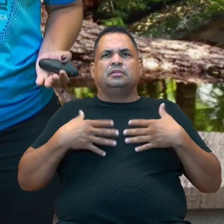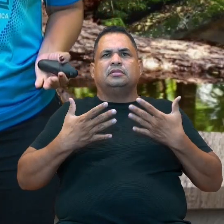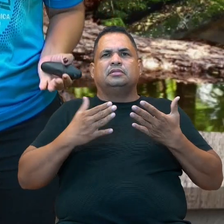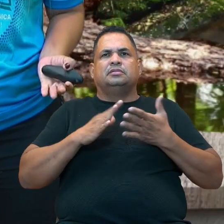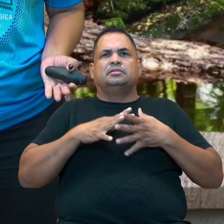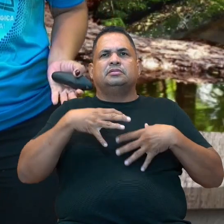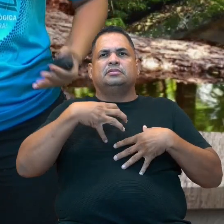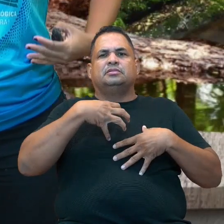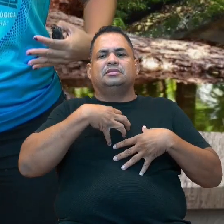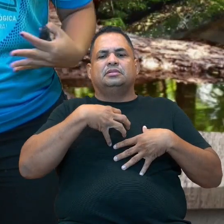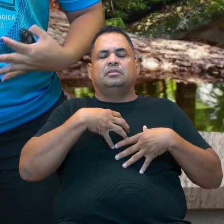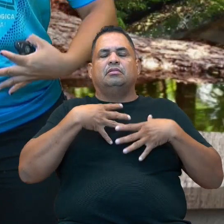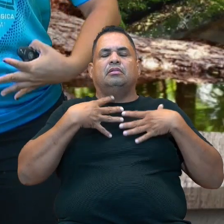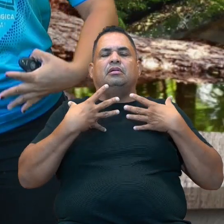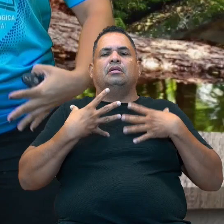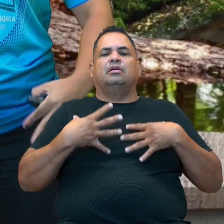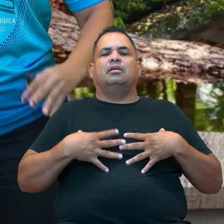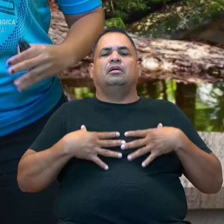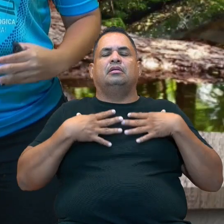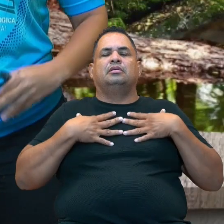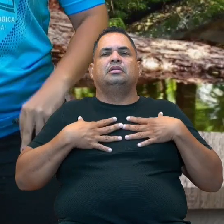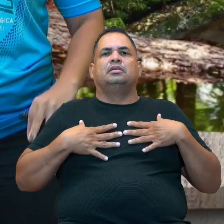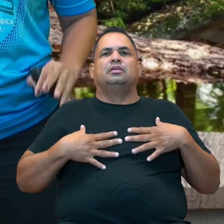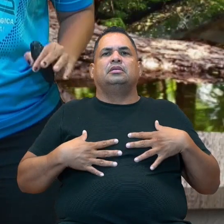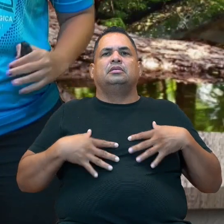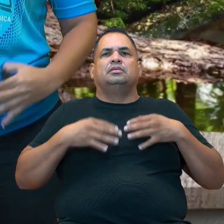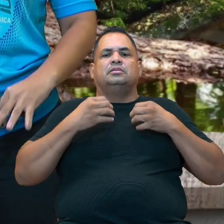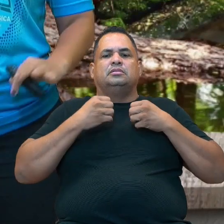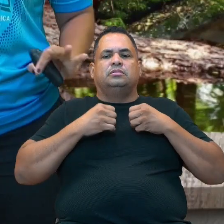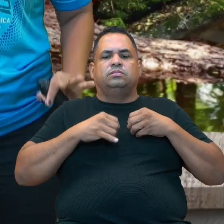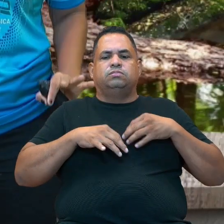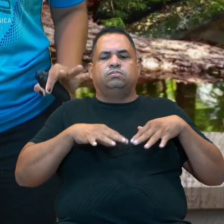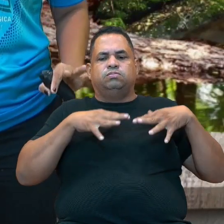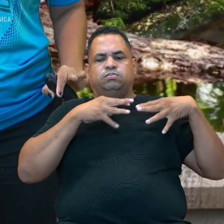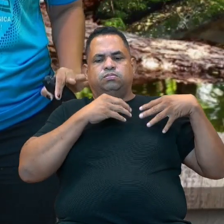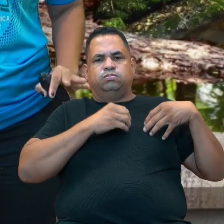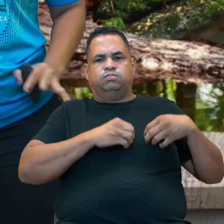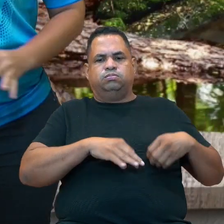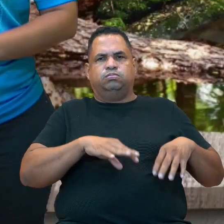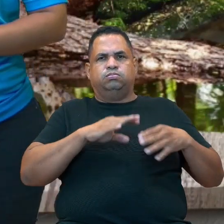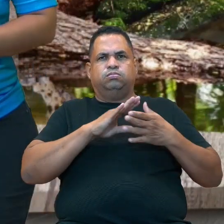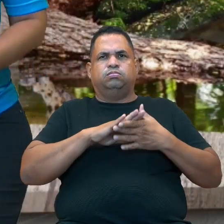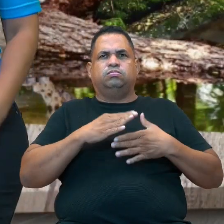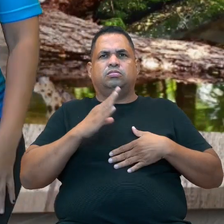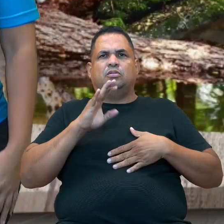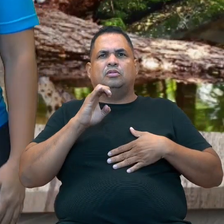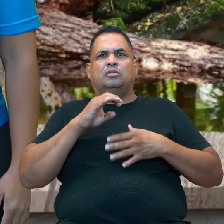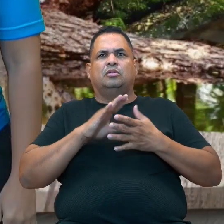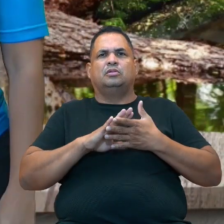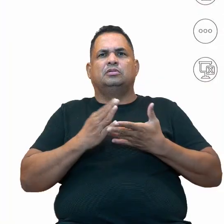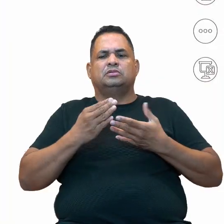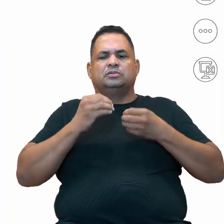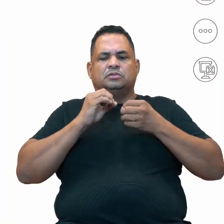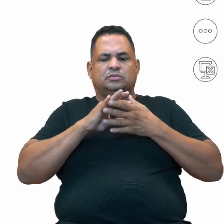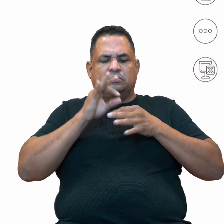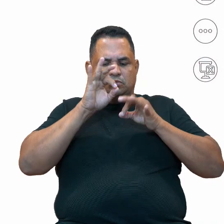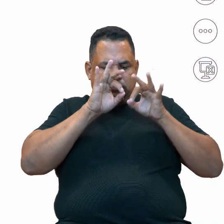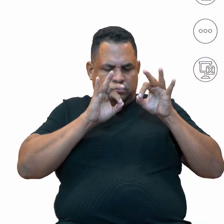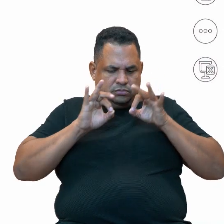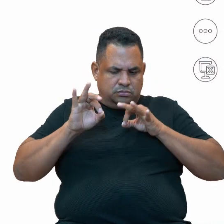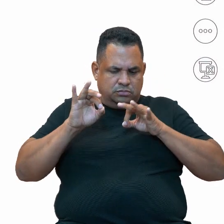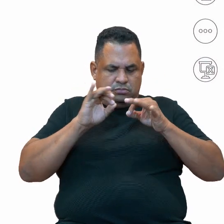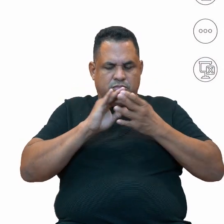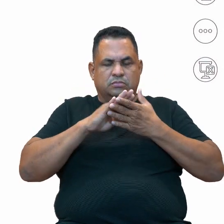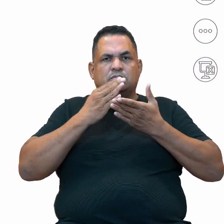sente relaxada, e aí ela vai liberando os seus ovócitos, tá bom? Vamos seguindo que tem coisa